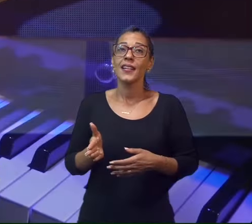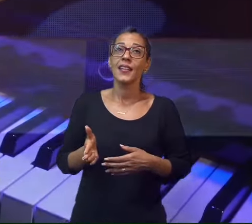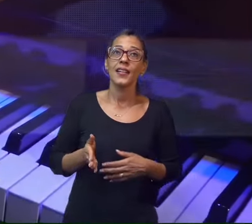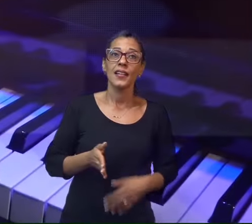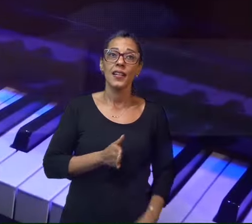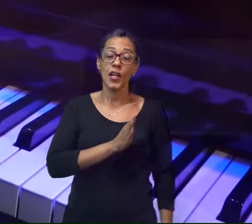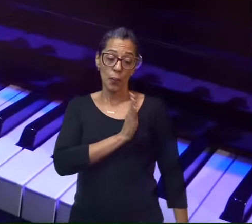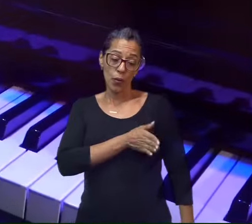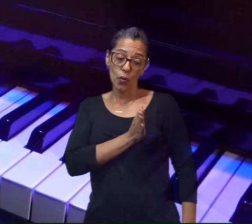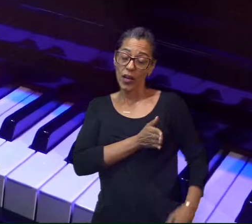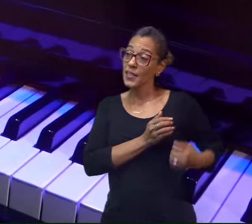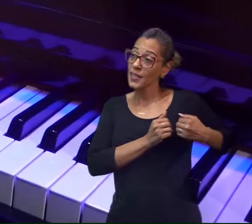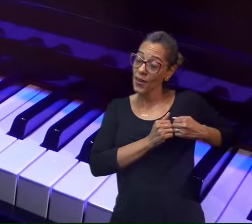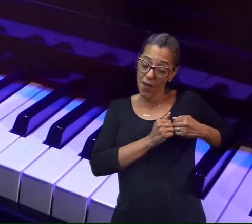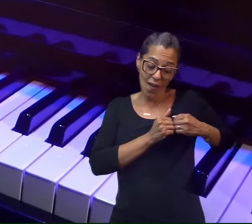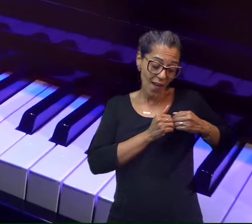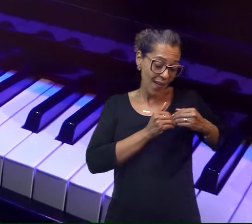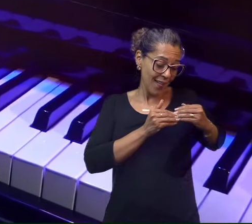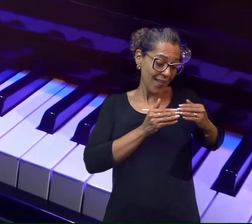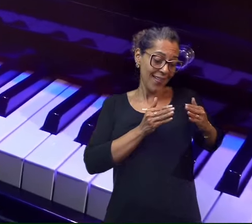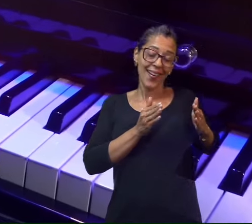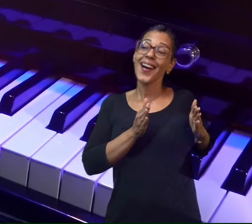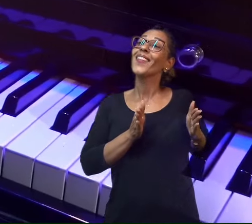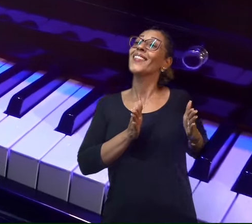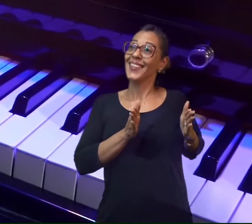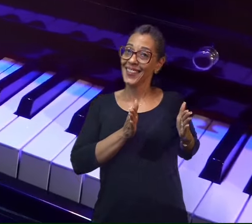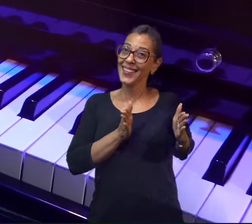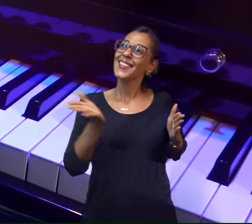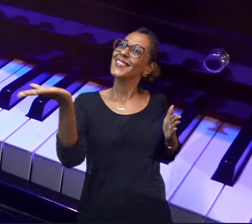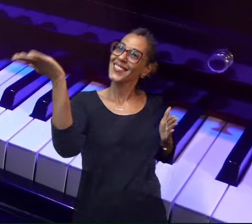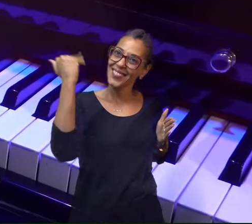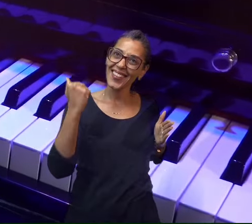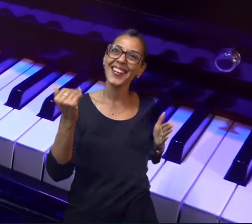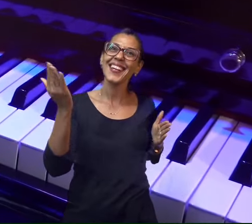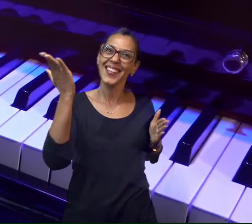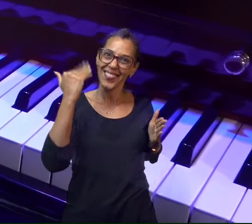meu coração para postar